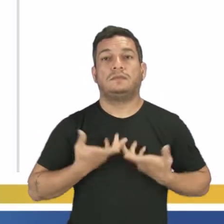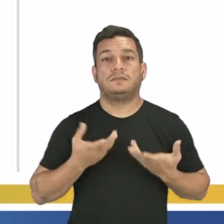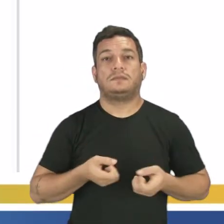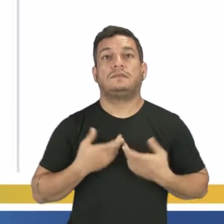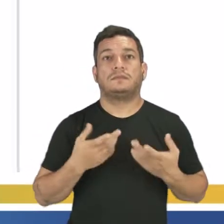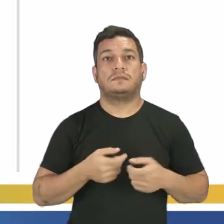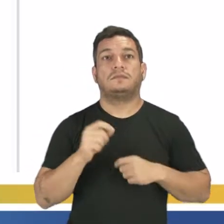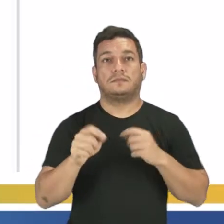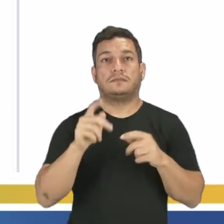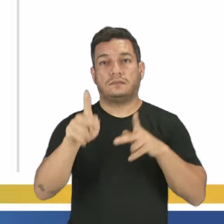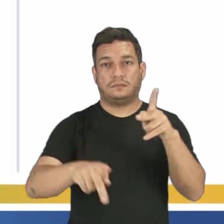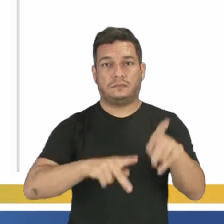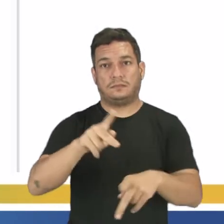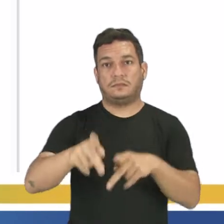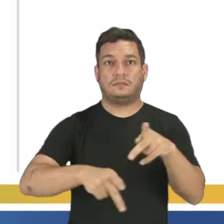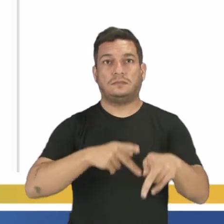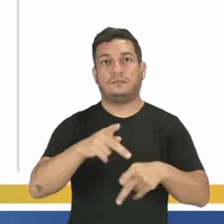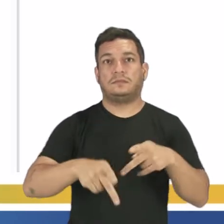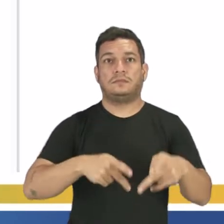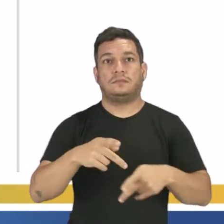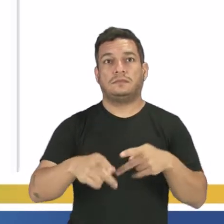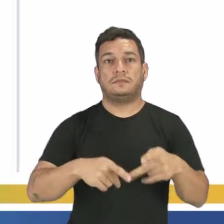manifestações produzidas pelo povo,